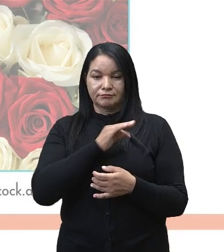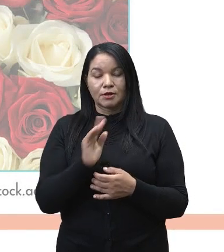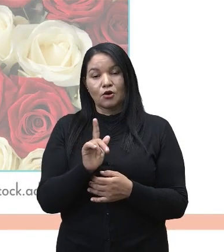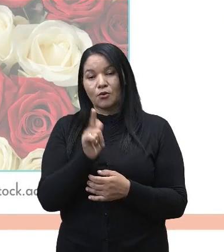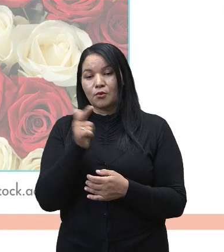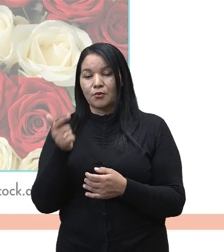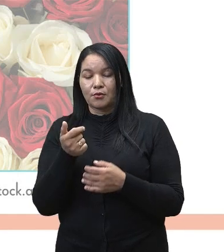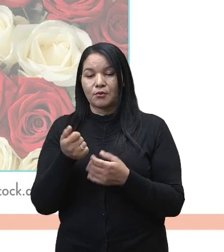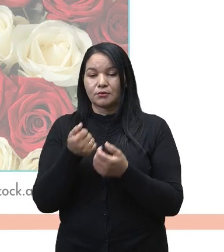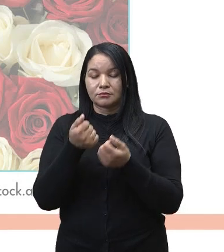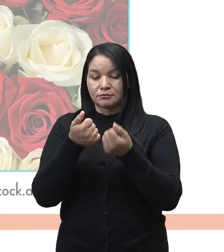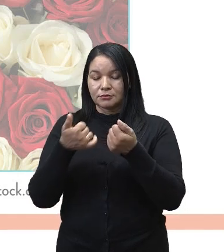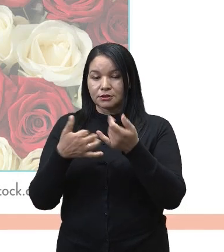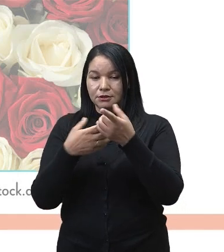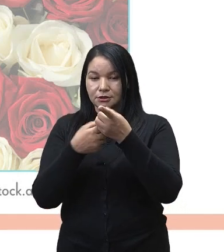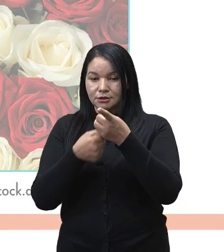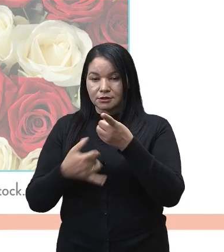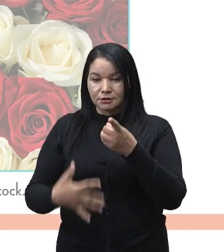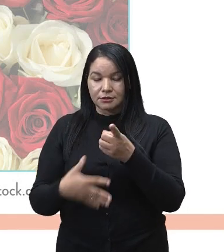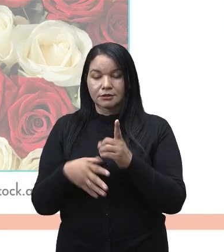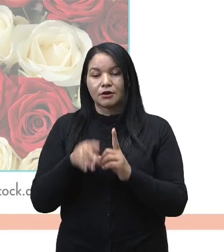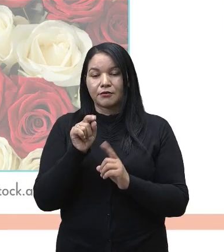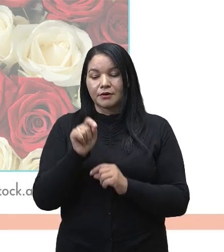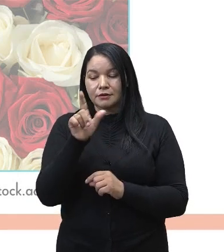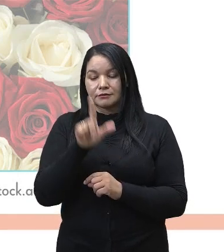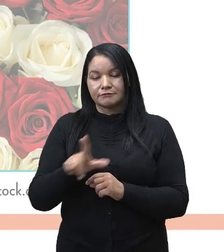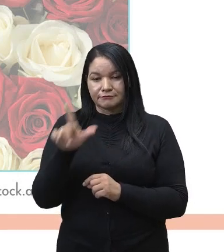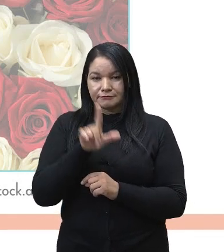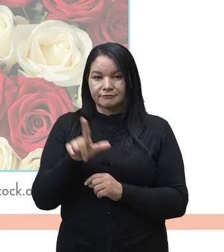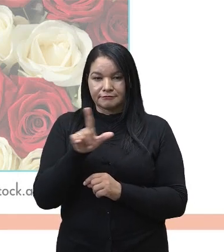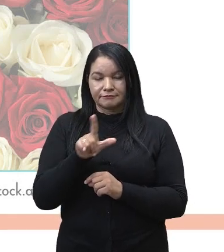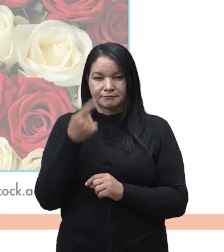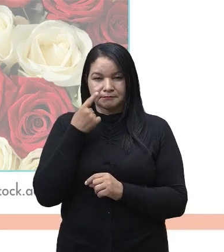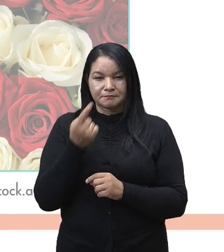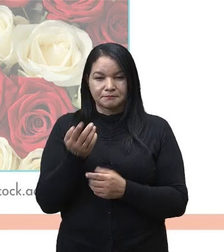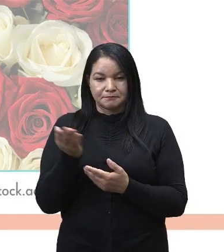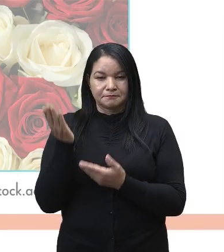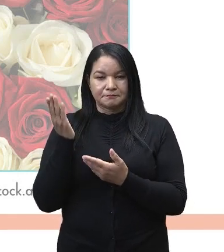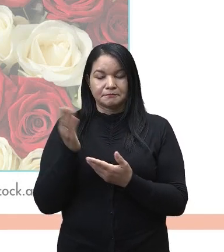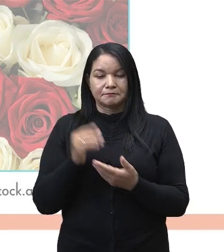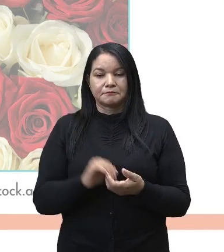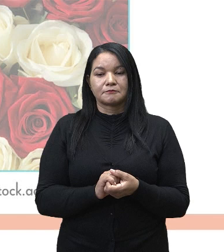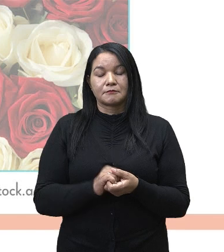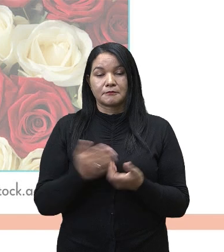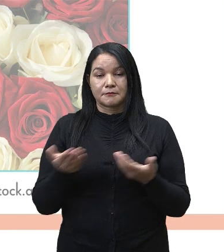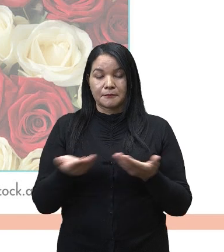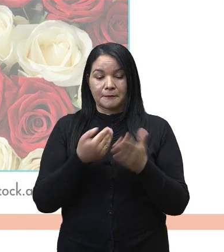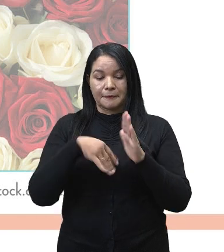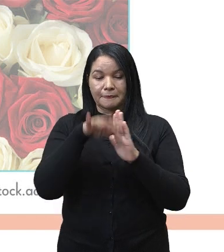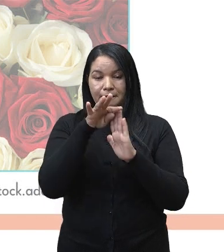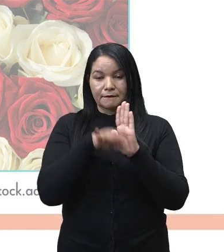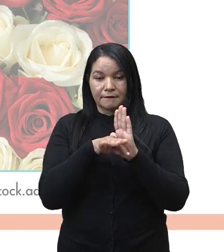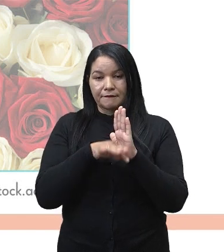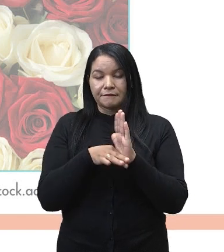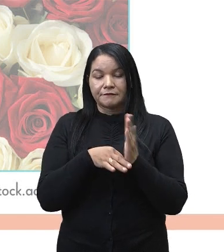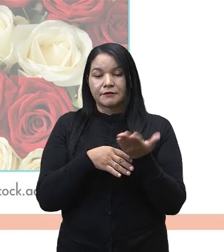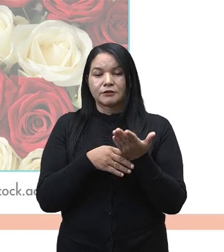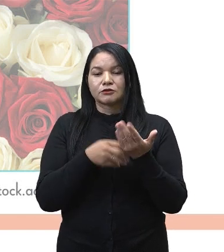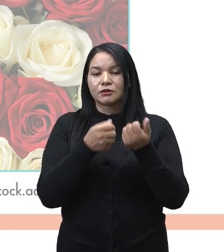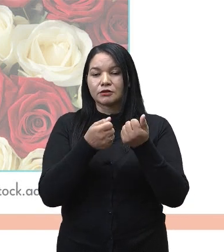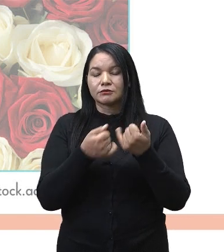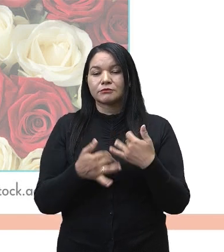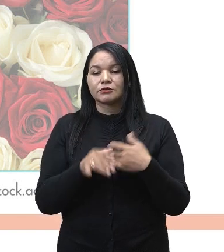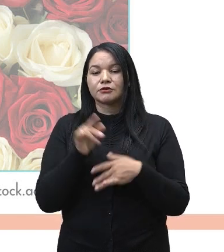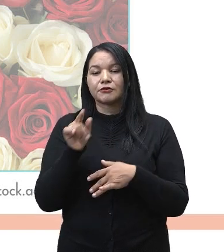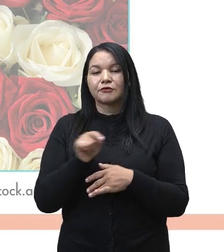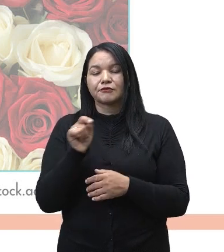ver essa descrição na parte literária. Então aqui no nosso texto, na parte literária, a gente